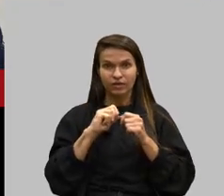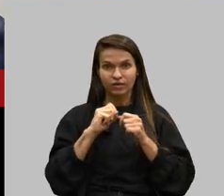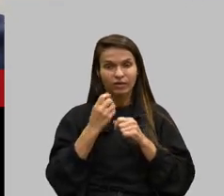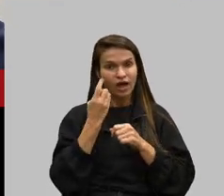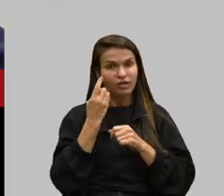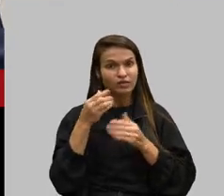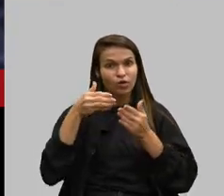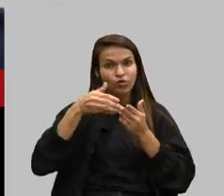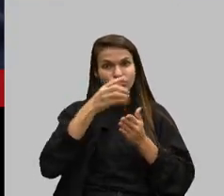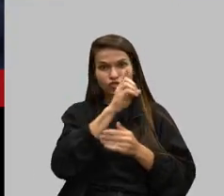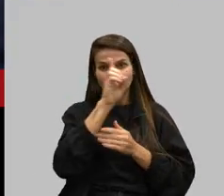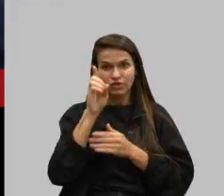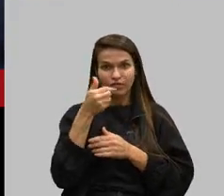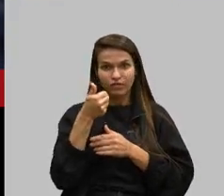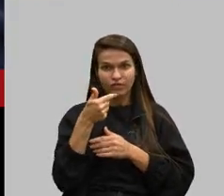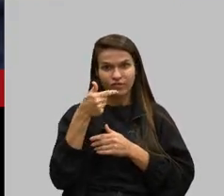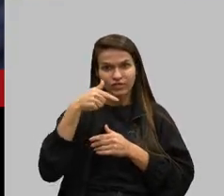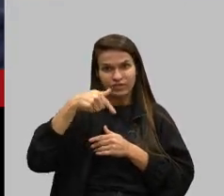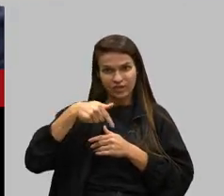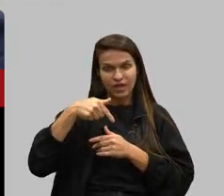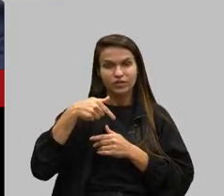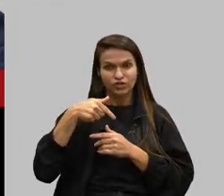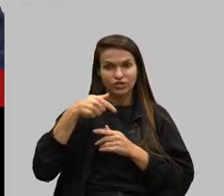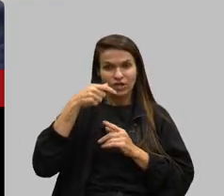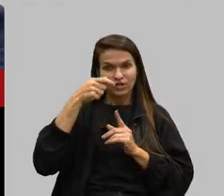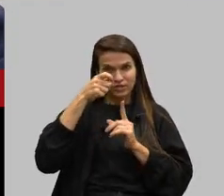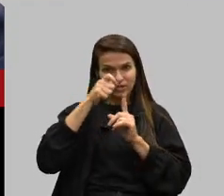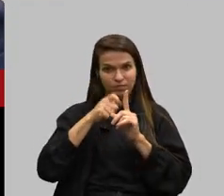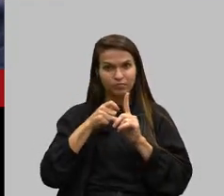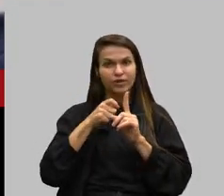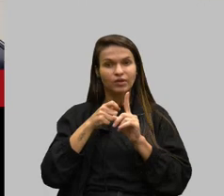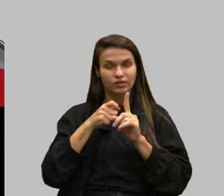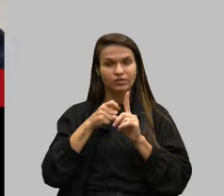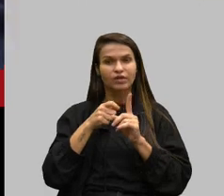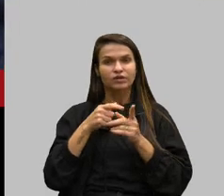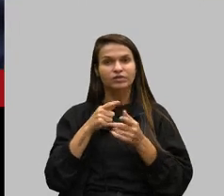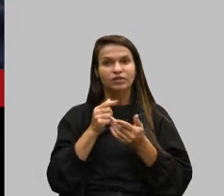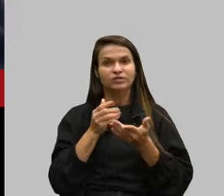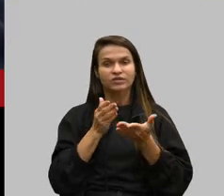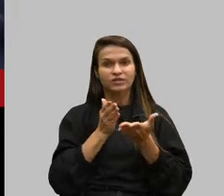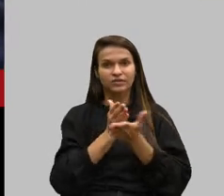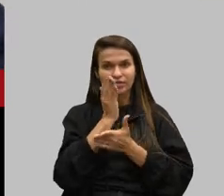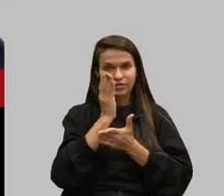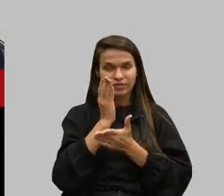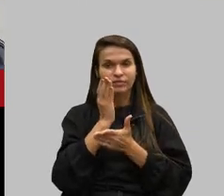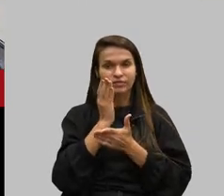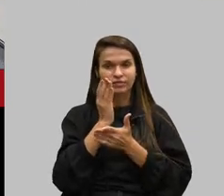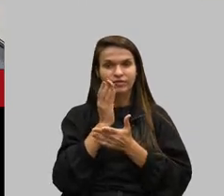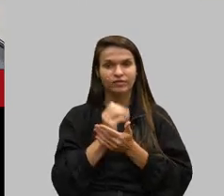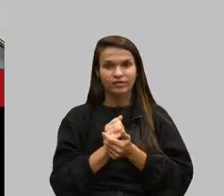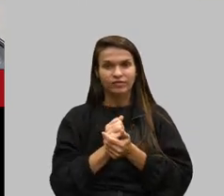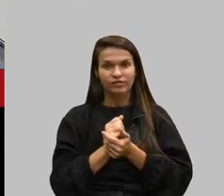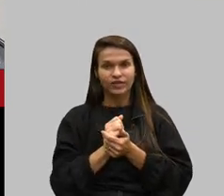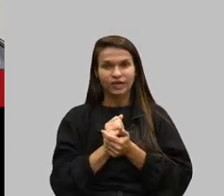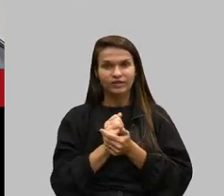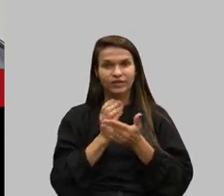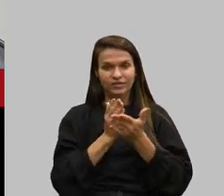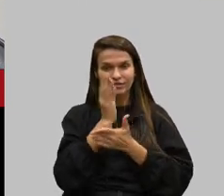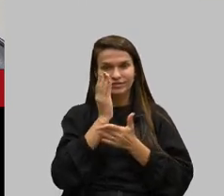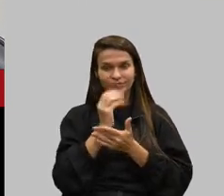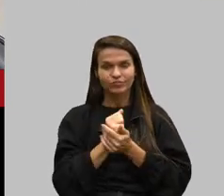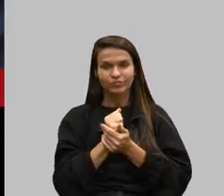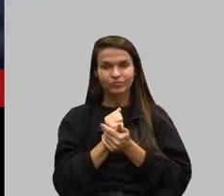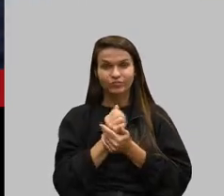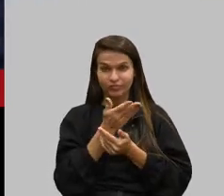27 deste mês daqui a três dias então este projeto será sancionado ou vetado enfim mas eu posso garantir aos servidores para